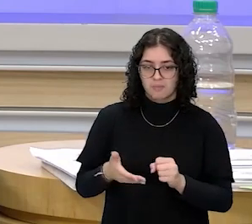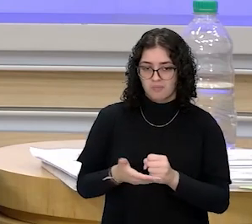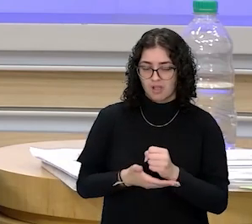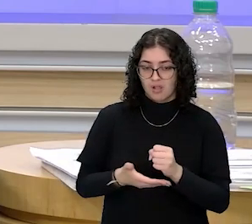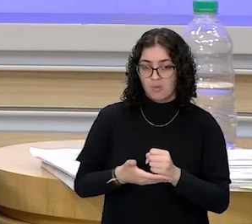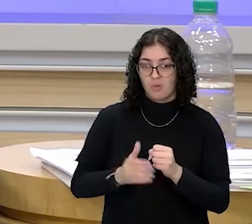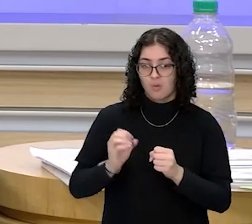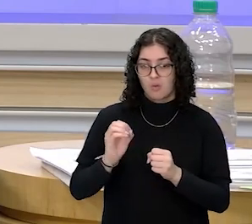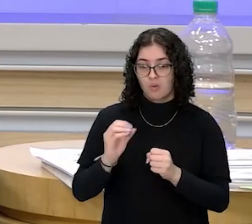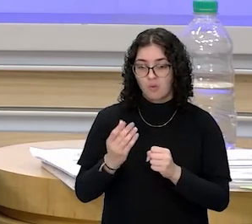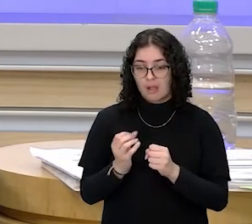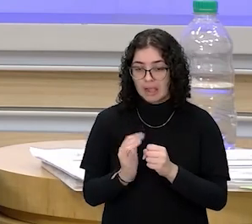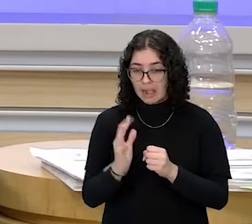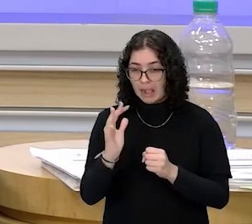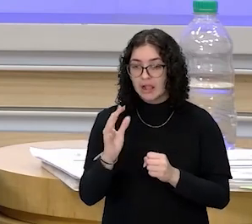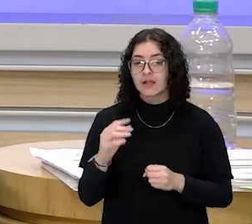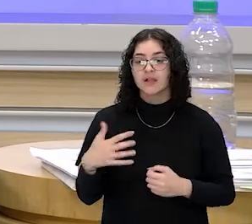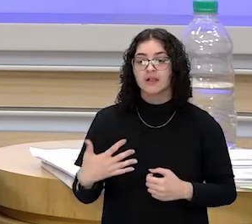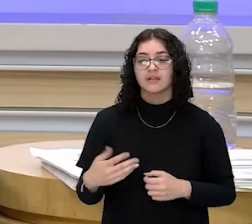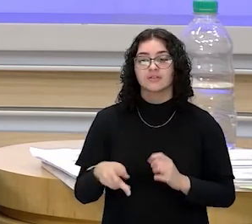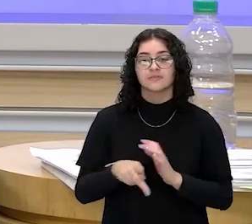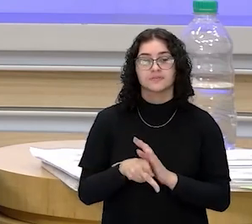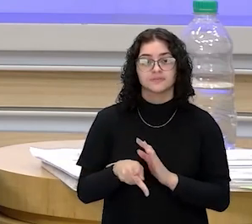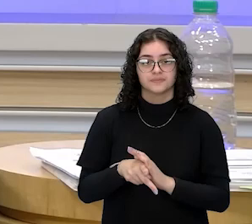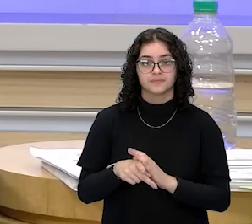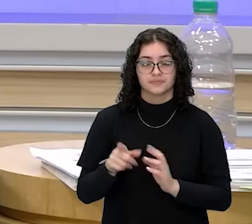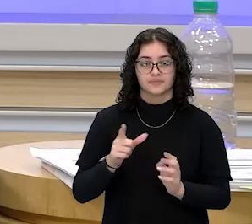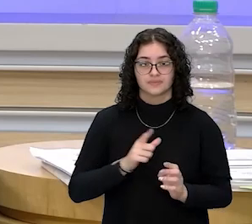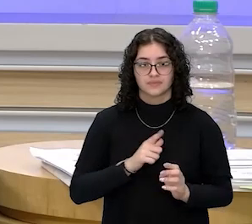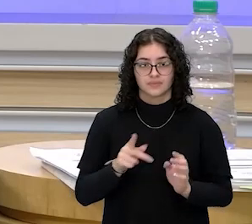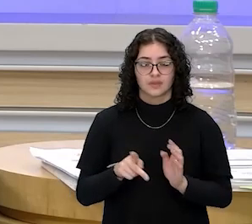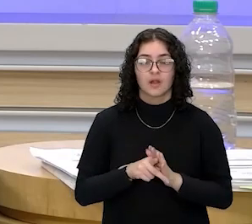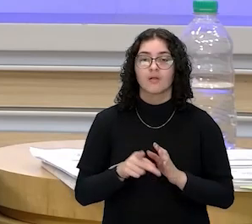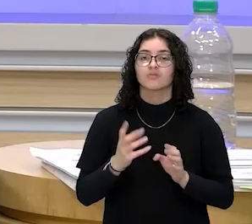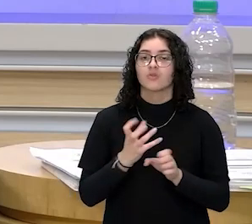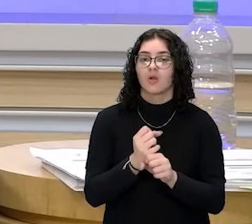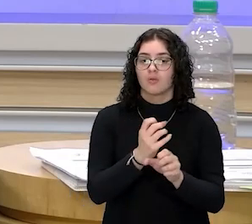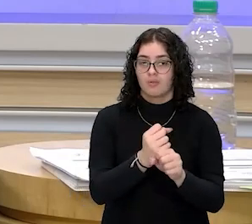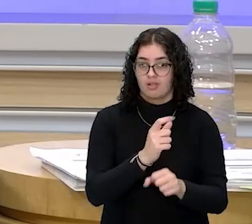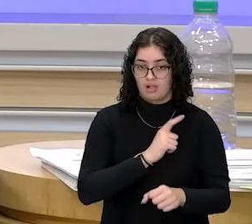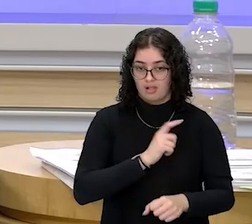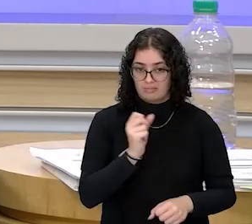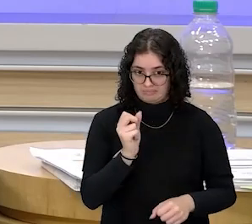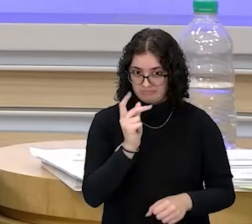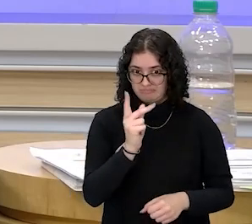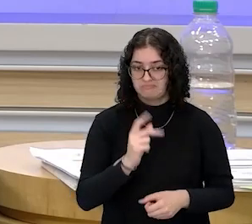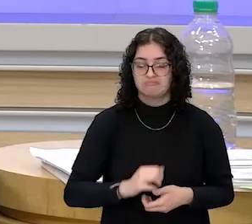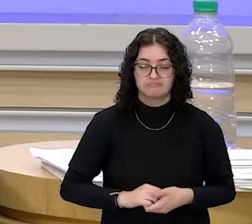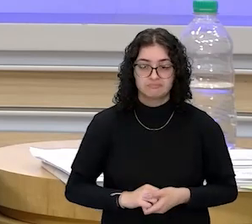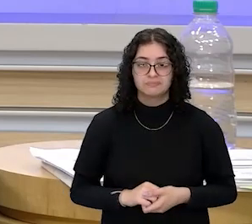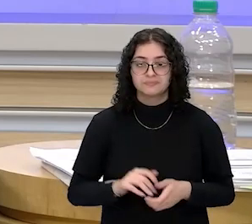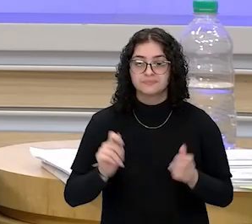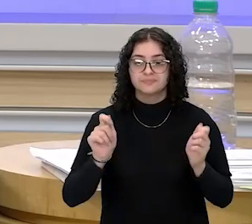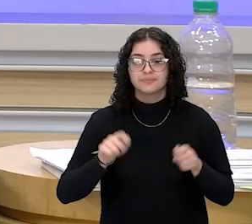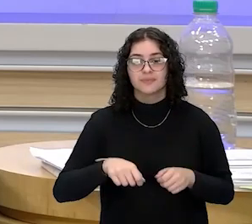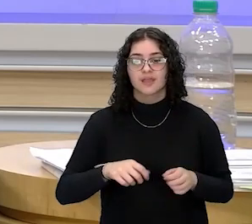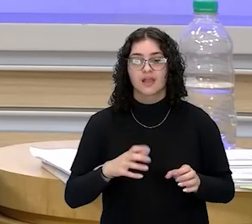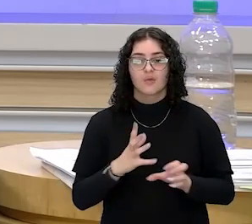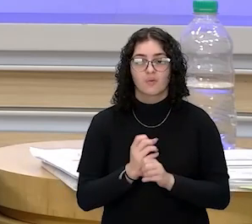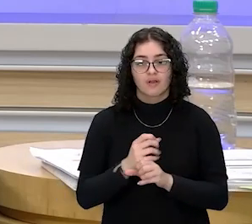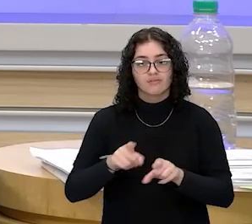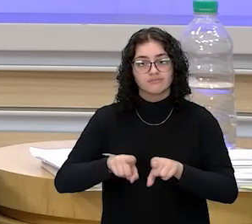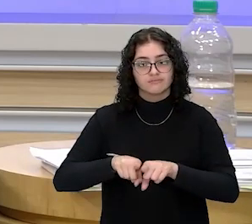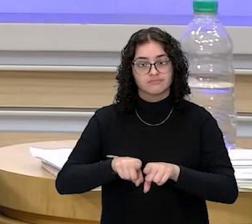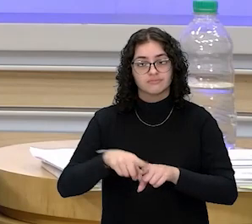básico. Pelo papel, tem os valores lá indicando, tá certo? Então, dá para a gente calcular